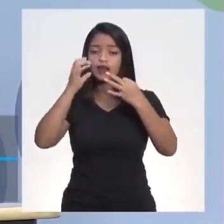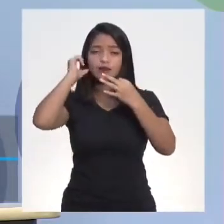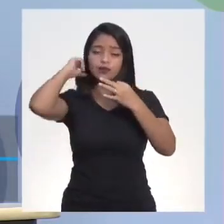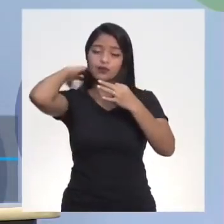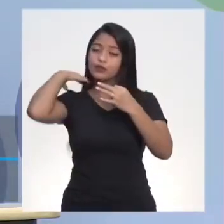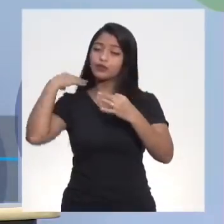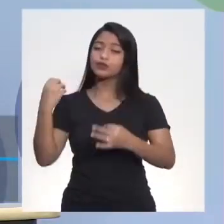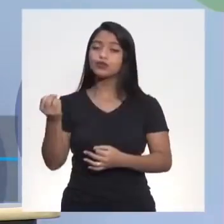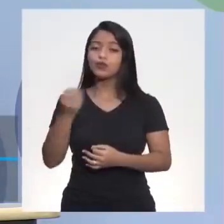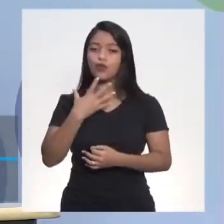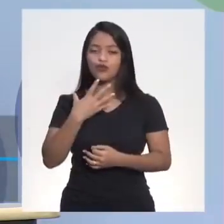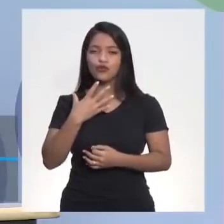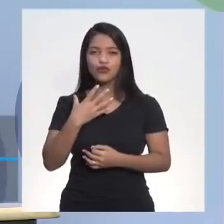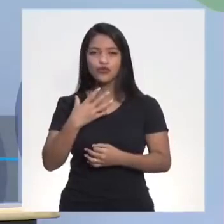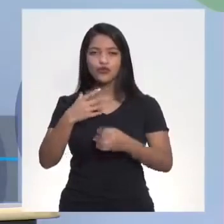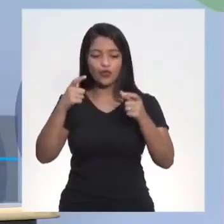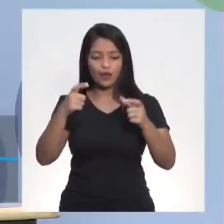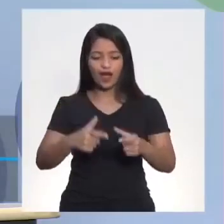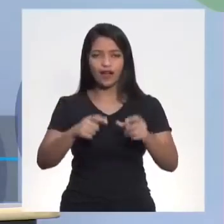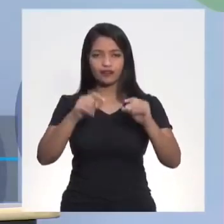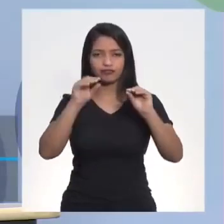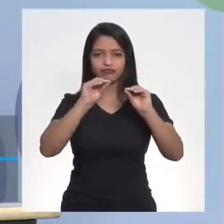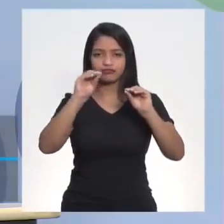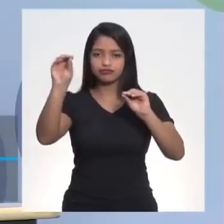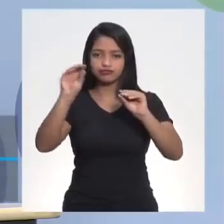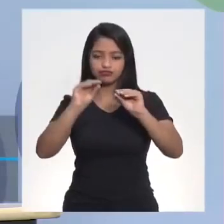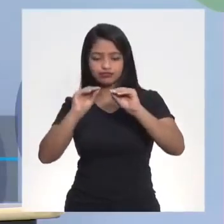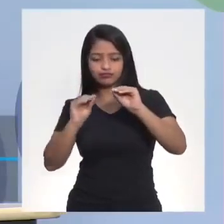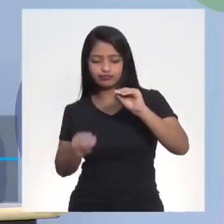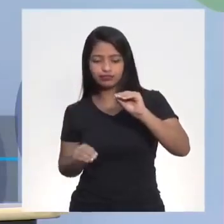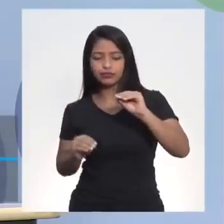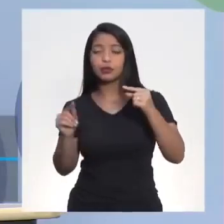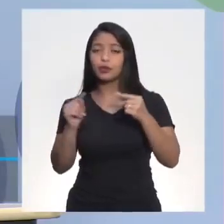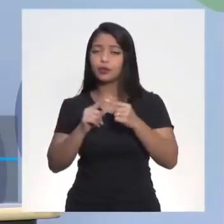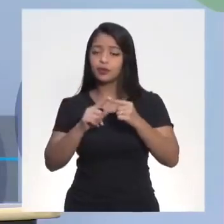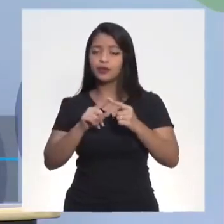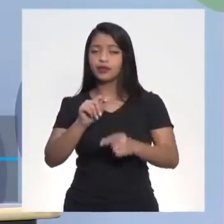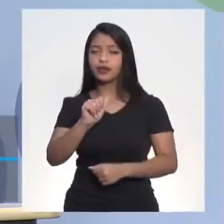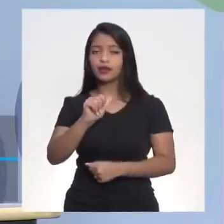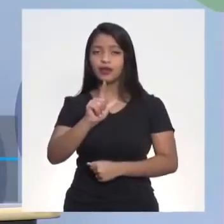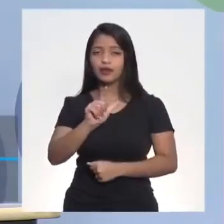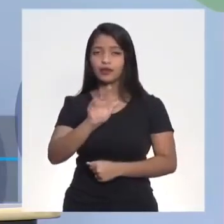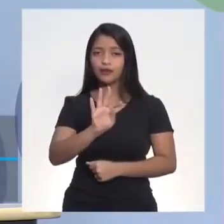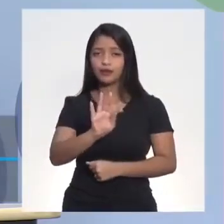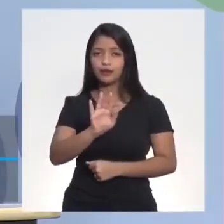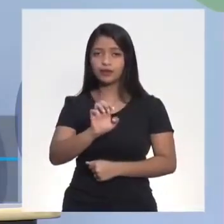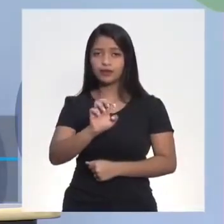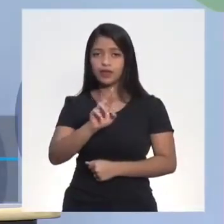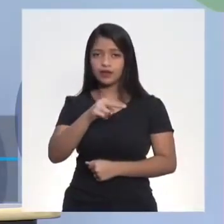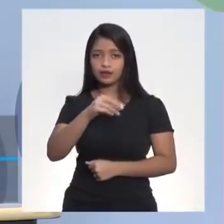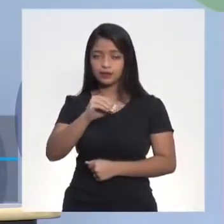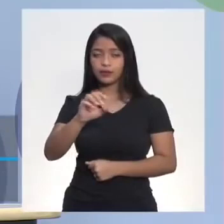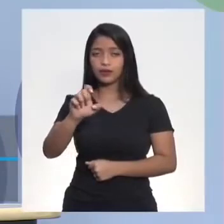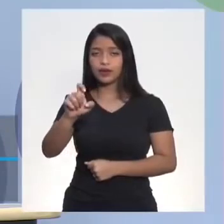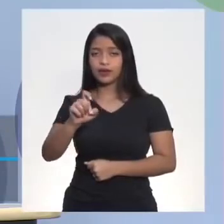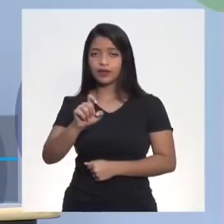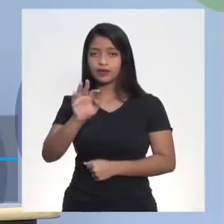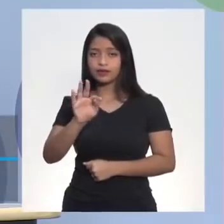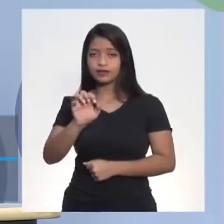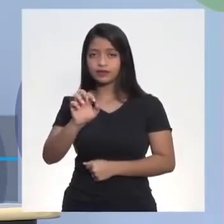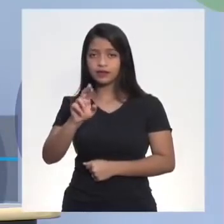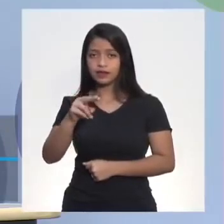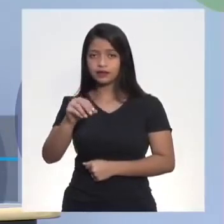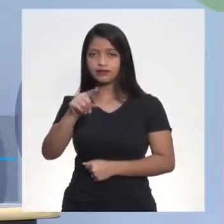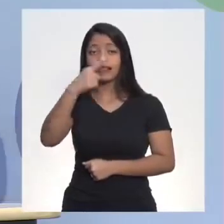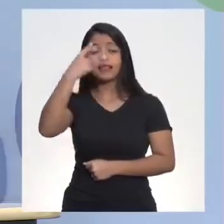posições dos ângulos quando se trata de alterno externo. Então, se lembrar de externo, acho que já é um